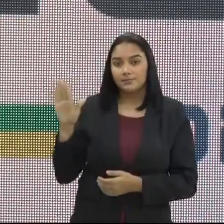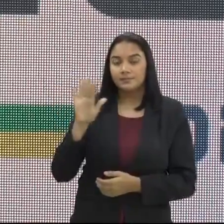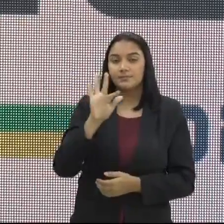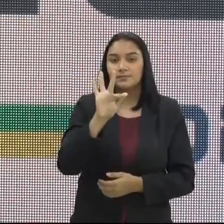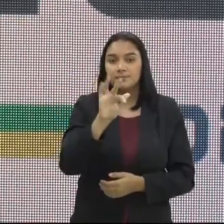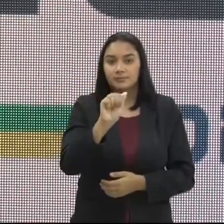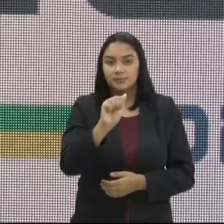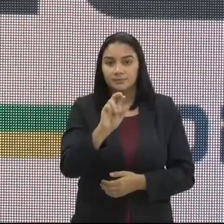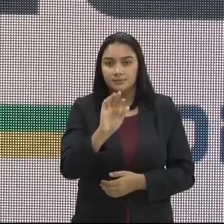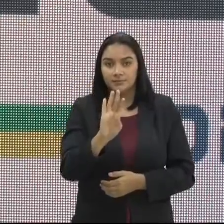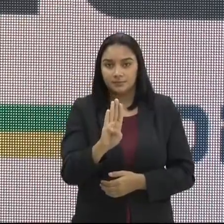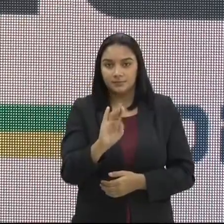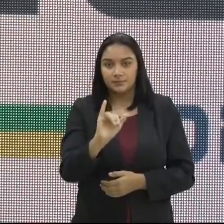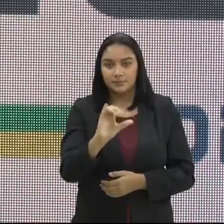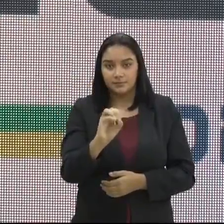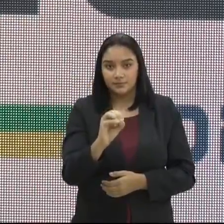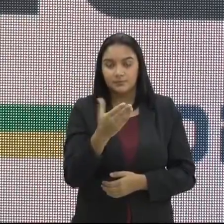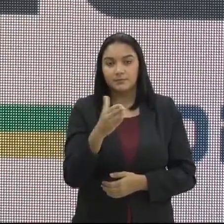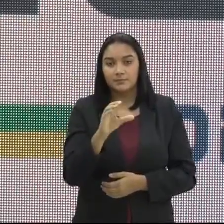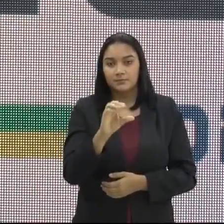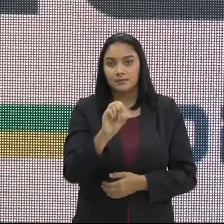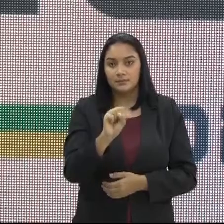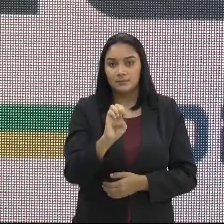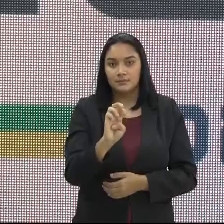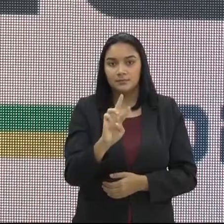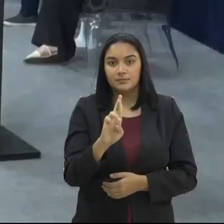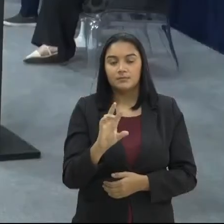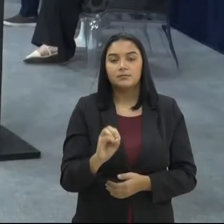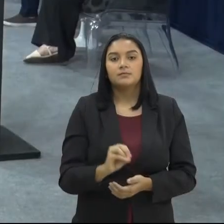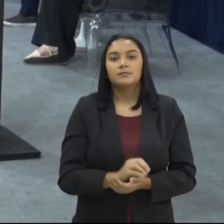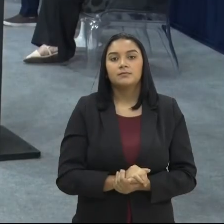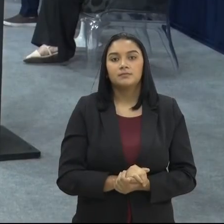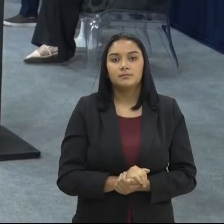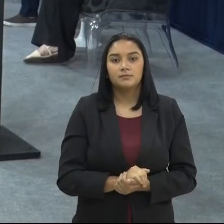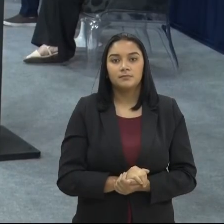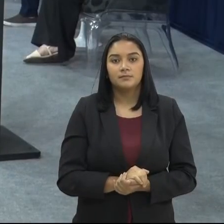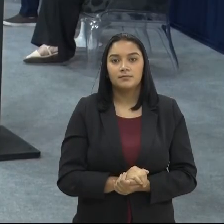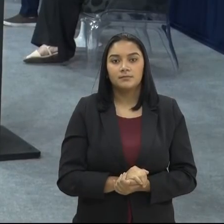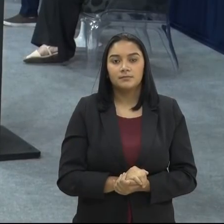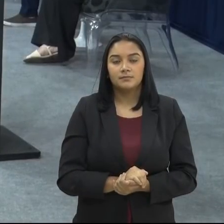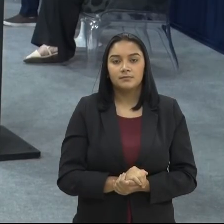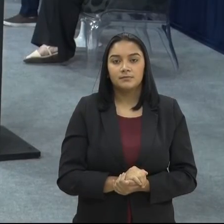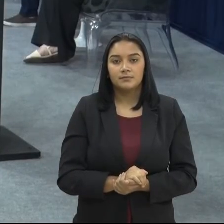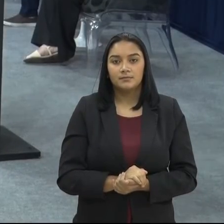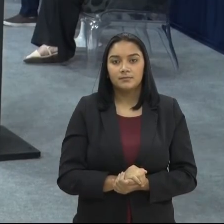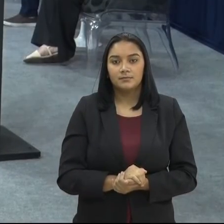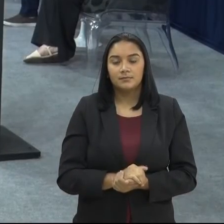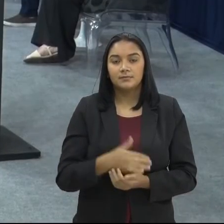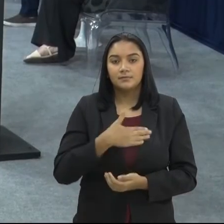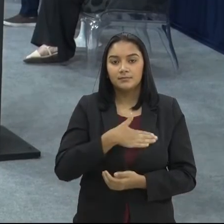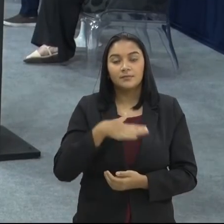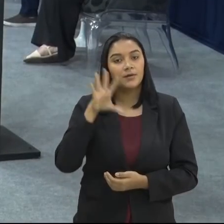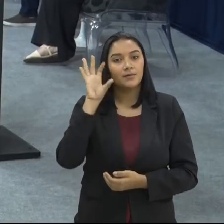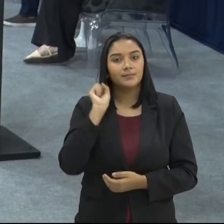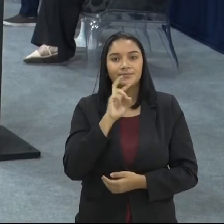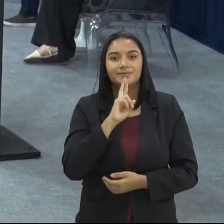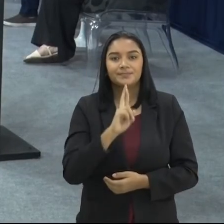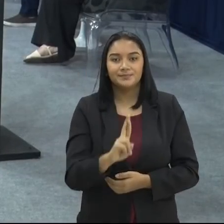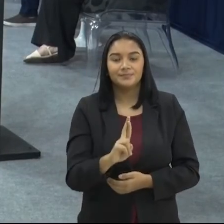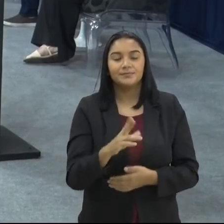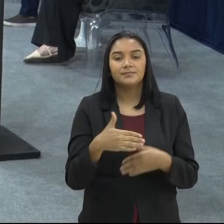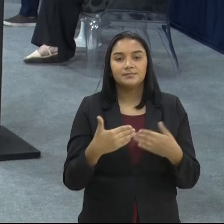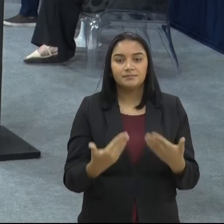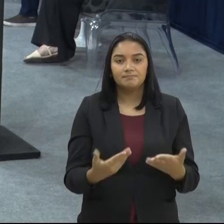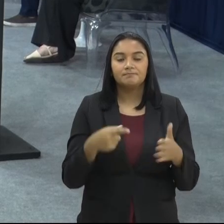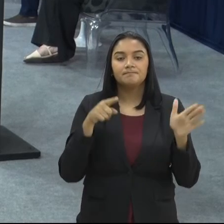Fábio Sévio. Candidato, por gentileza, pode se direcionar ao púlpito. Nós gostaríamos de ouvir a sua resposta